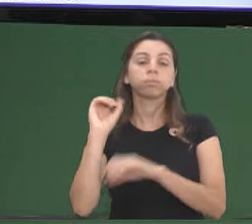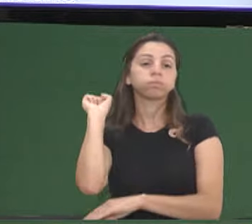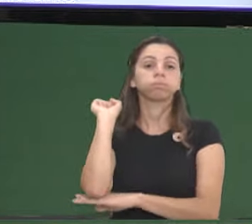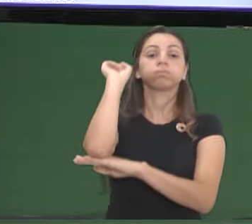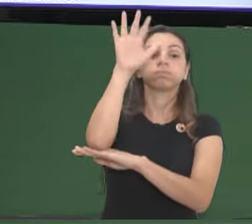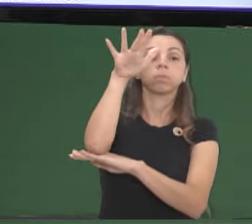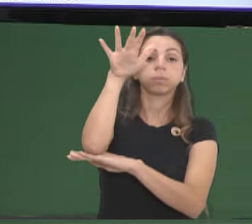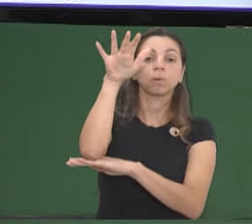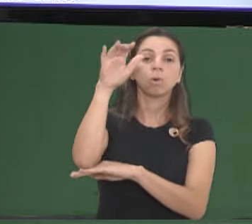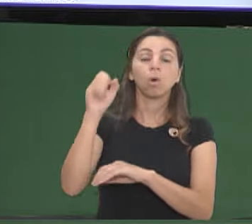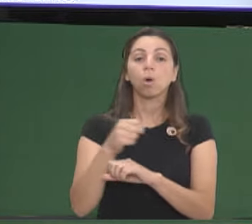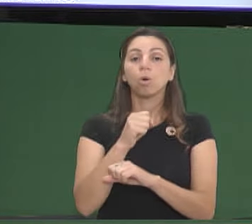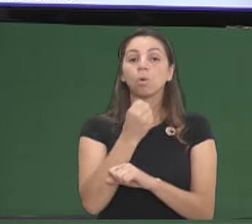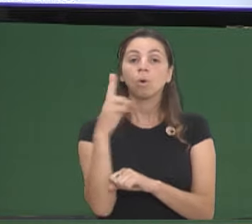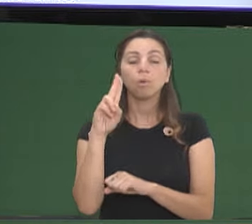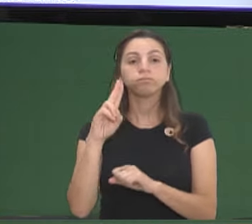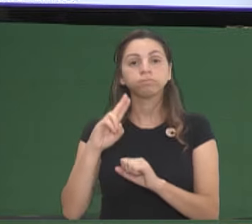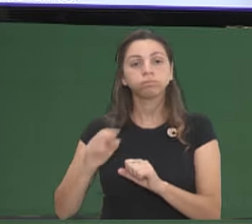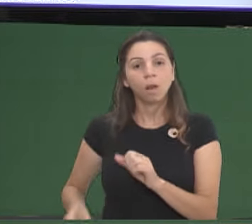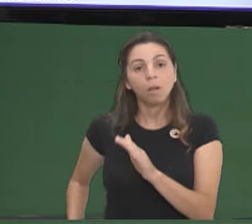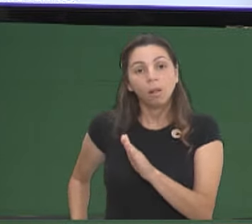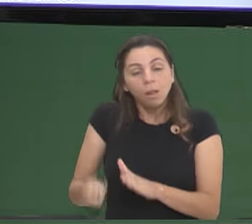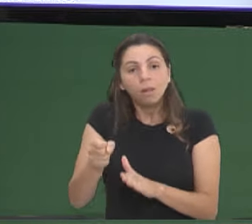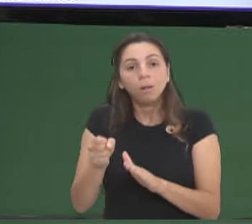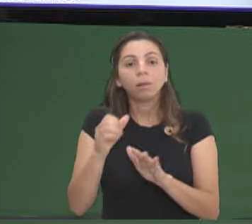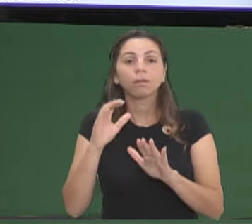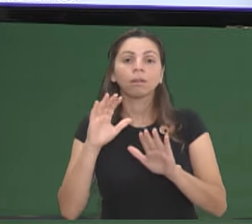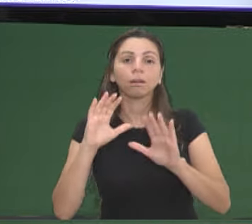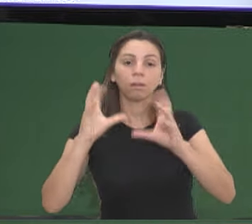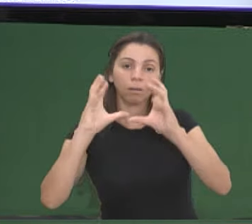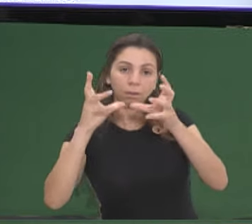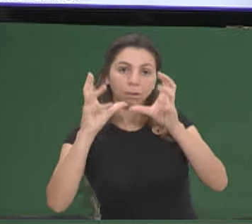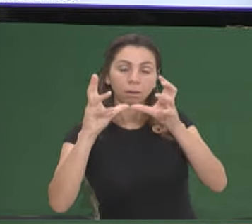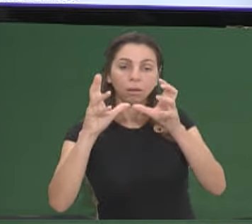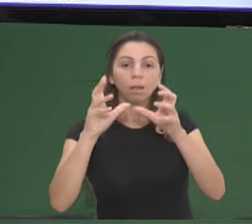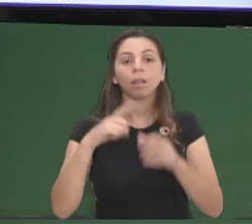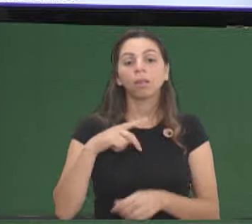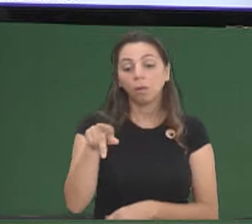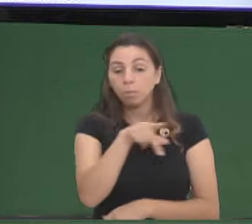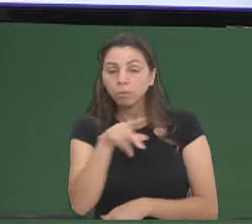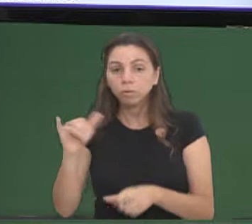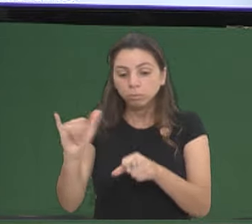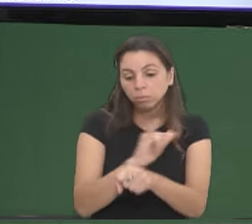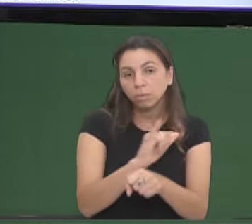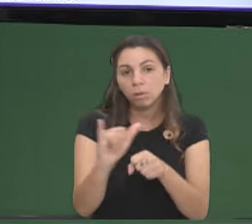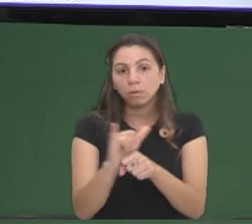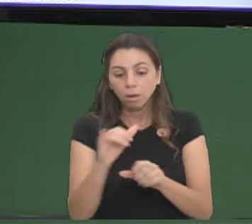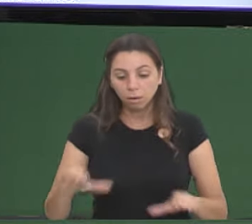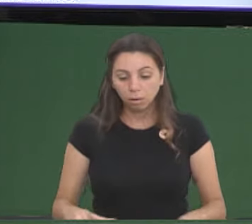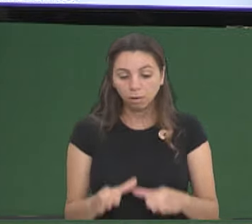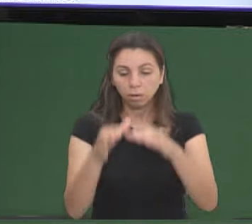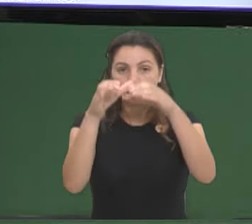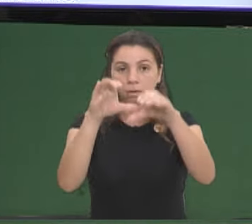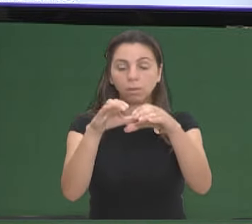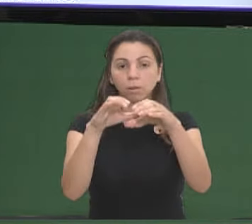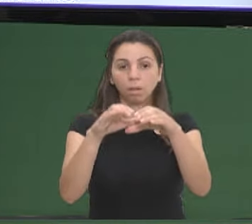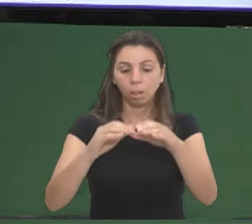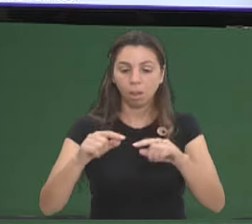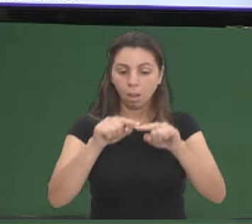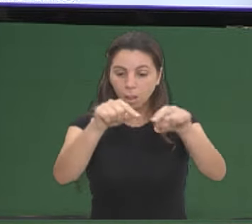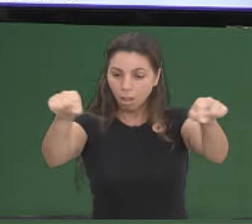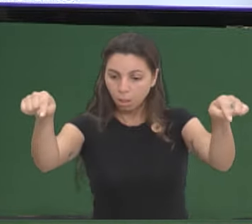Então, muitos professores colocam cones na quadra e o atleta só treinando o saque, né? Então,